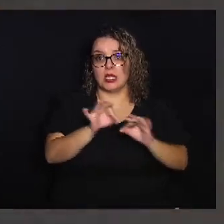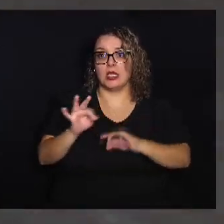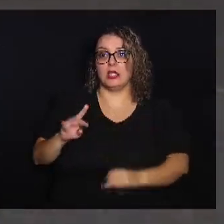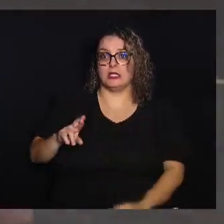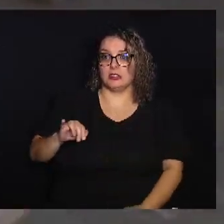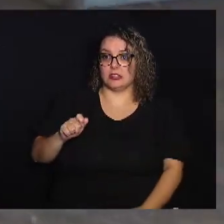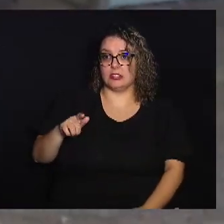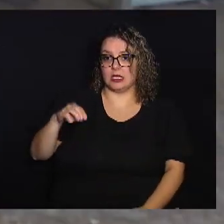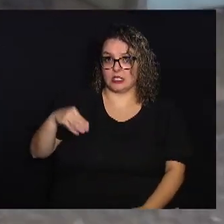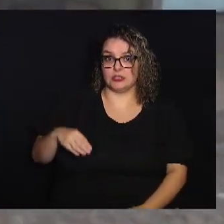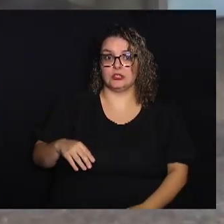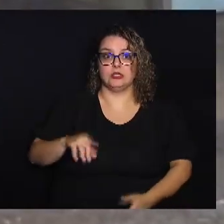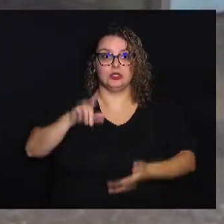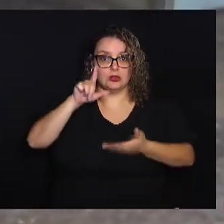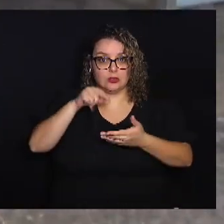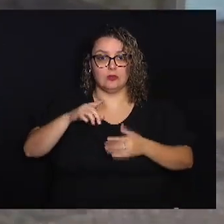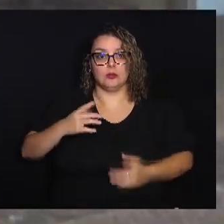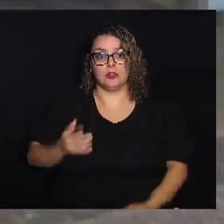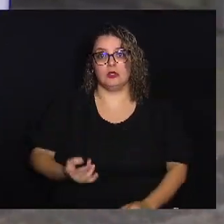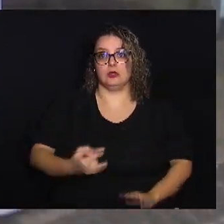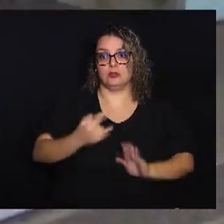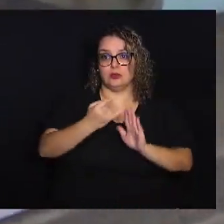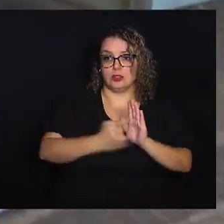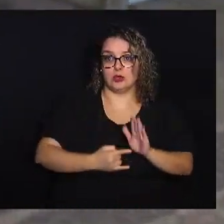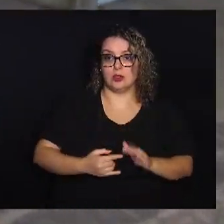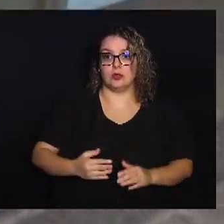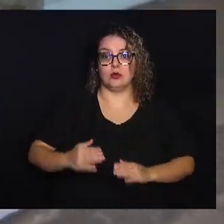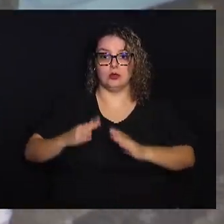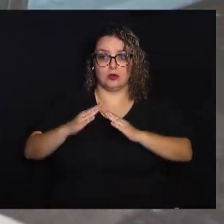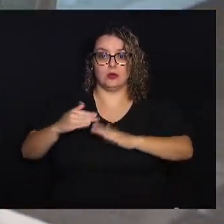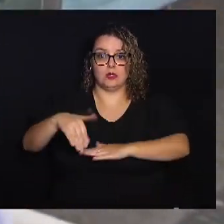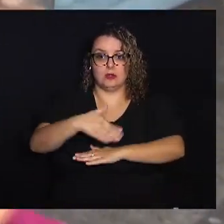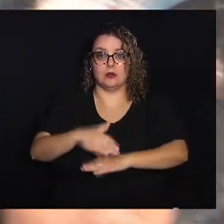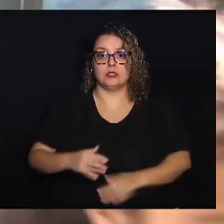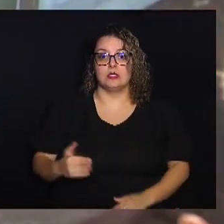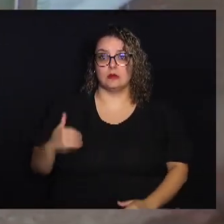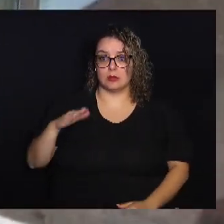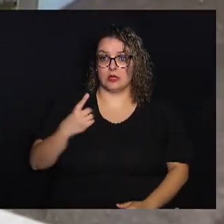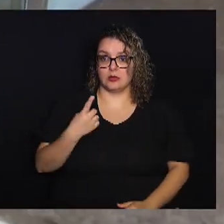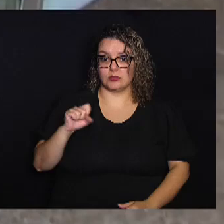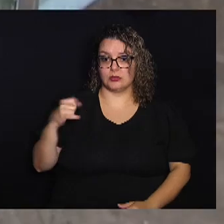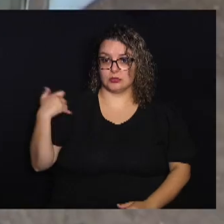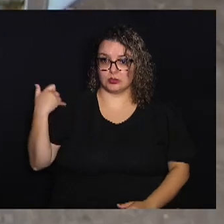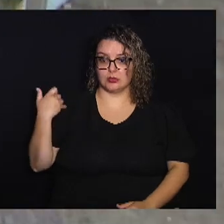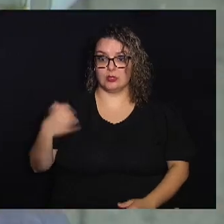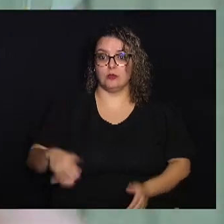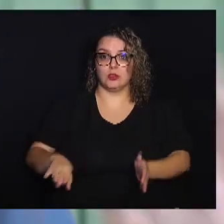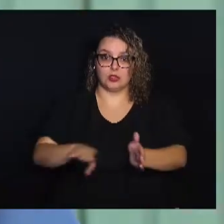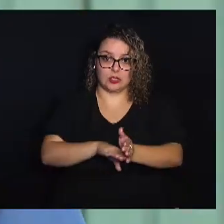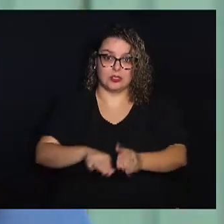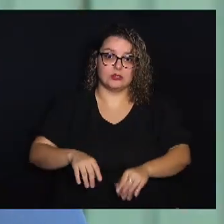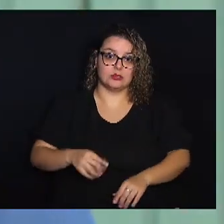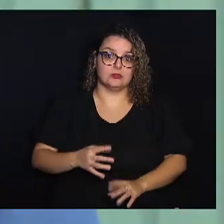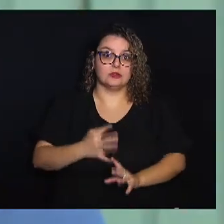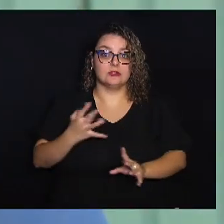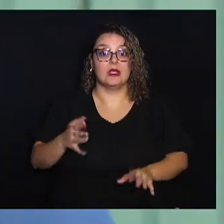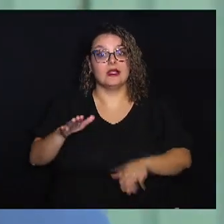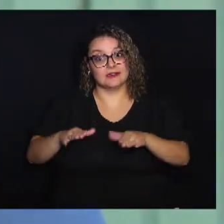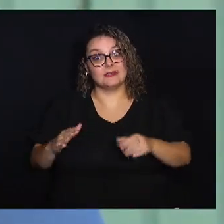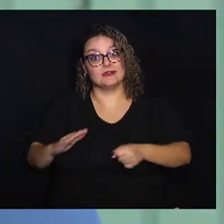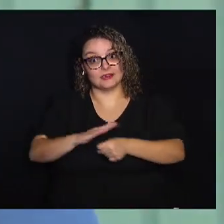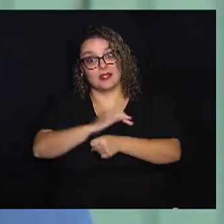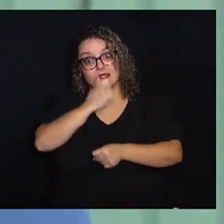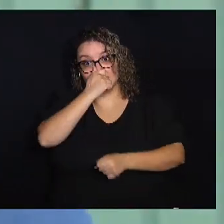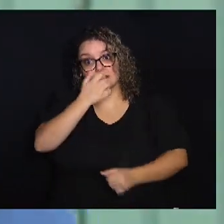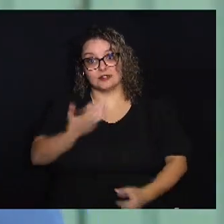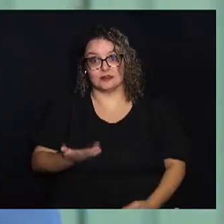né, o documento com foto, comprovante de endereço e ser maior de 18 anos. Com isso é por ordem de chegada, porque às vezes está meio cheio,